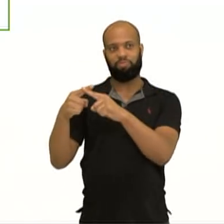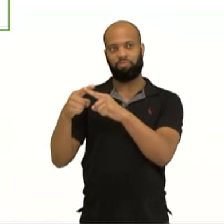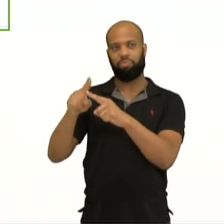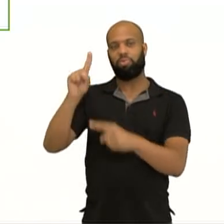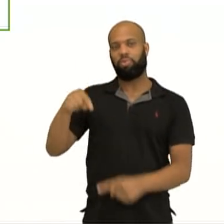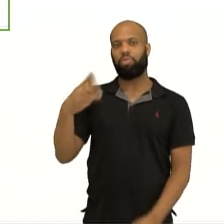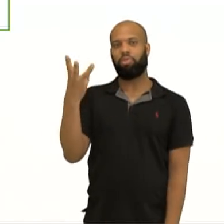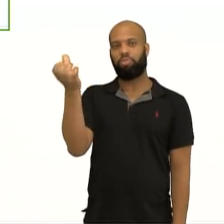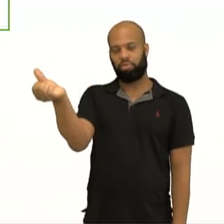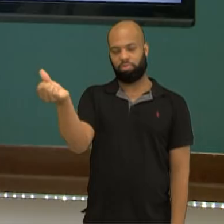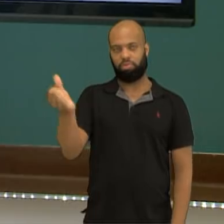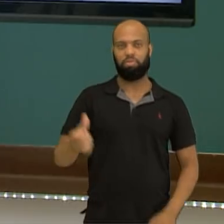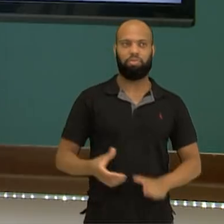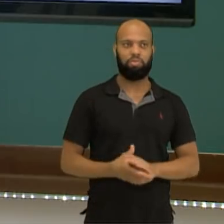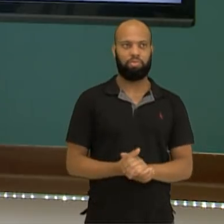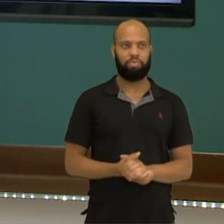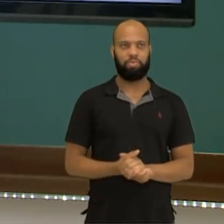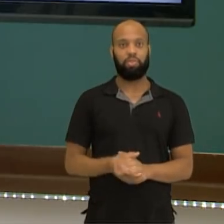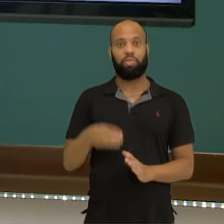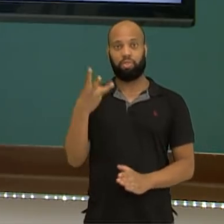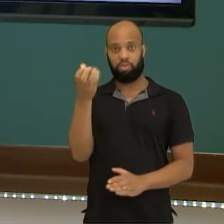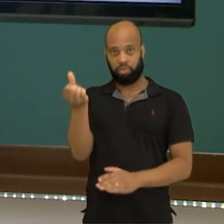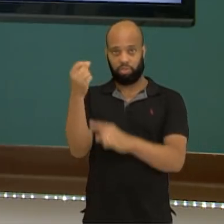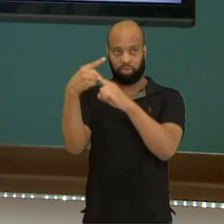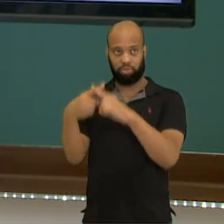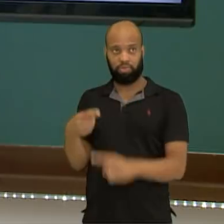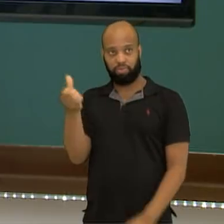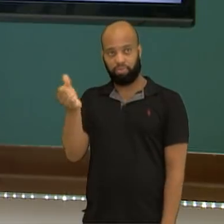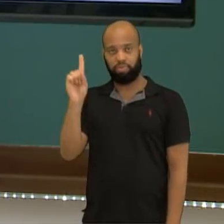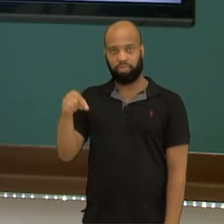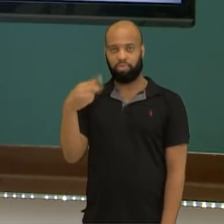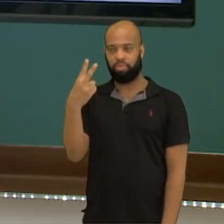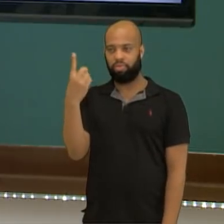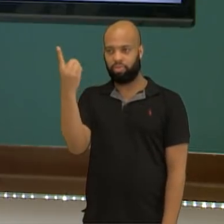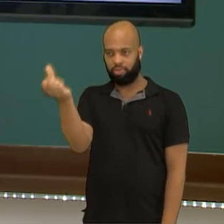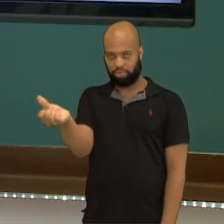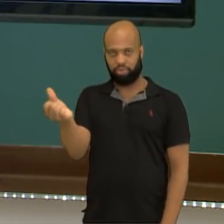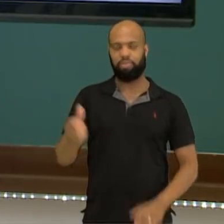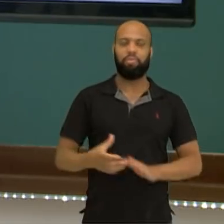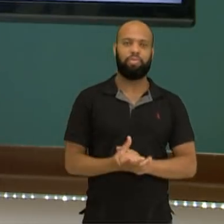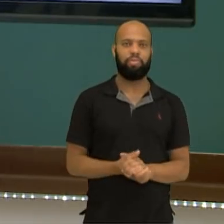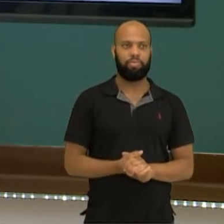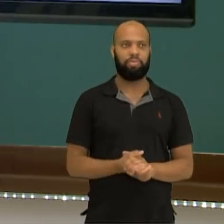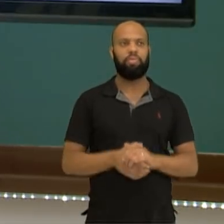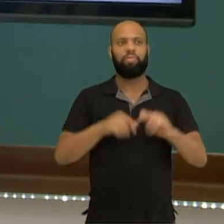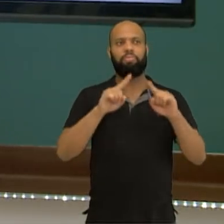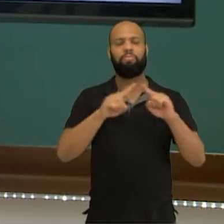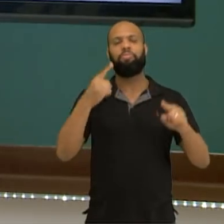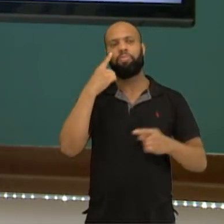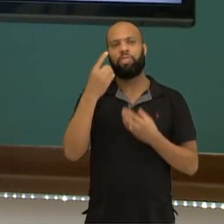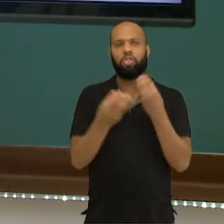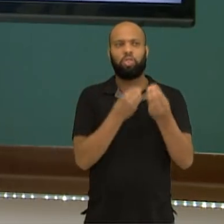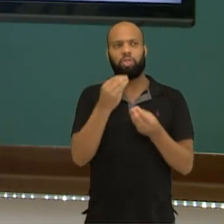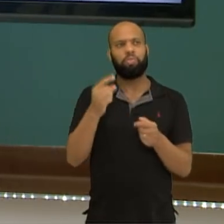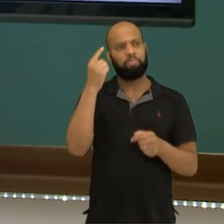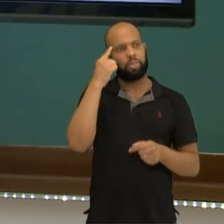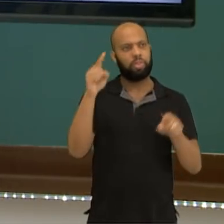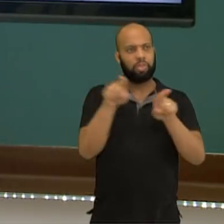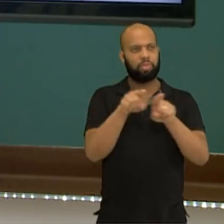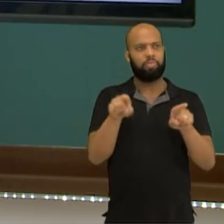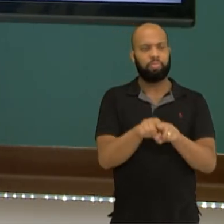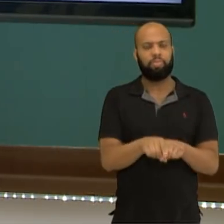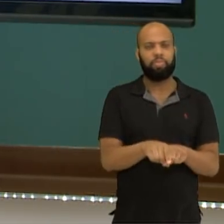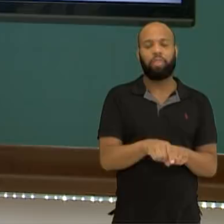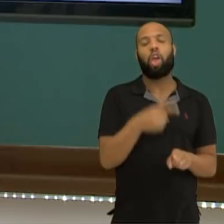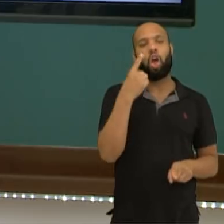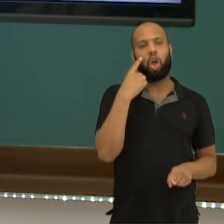6. 6 vezes 6, 36. 36 vezes 6, 216. Mas olha como é que a professora pensou o 36 vezes